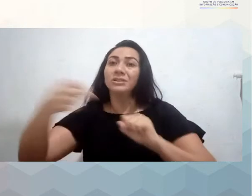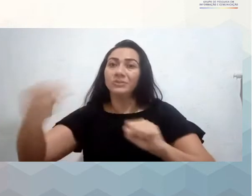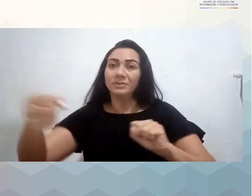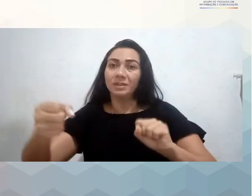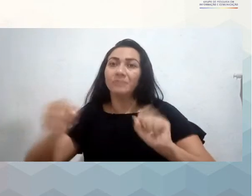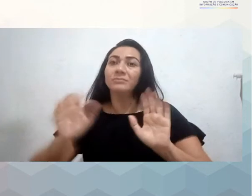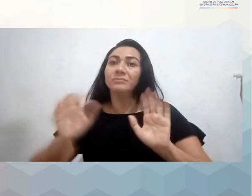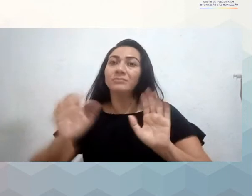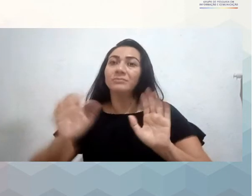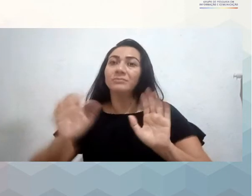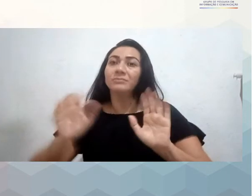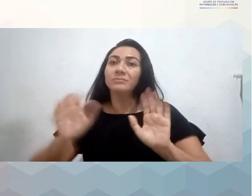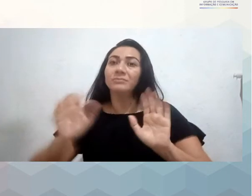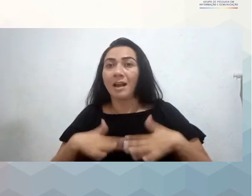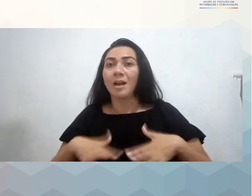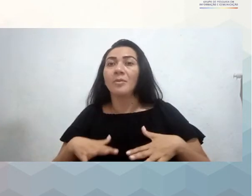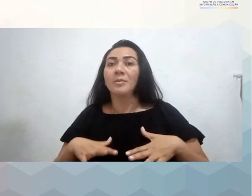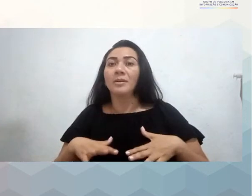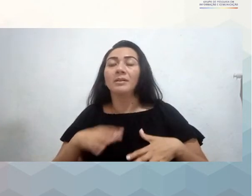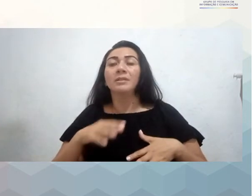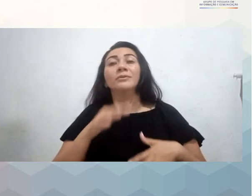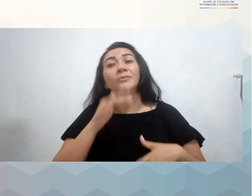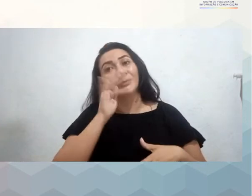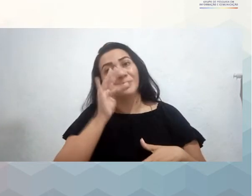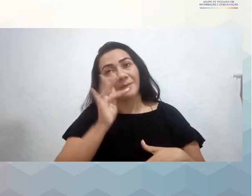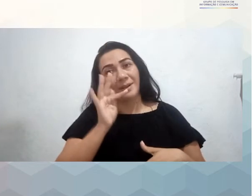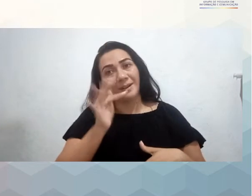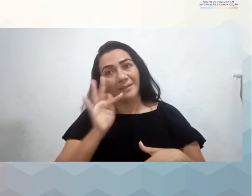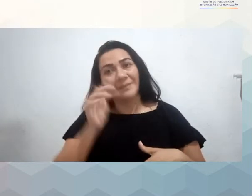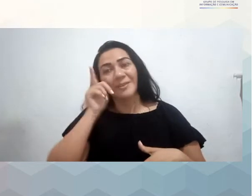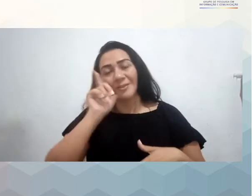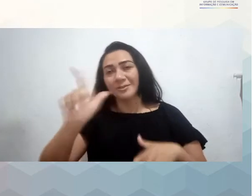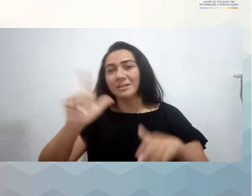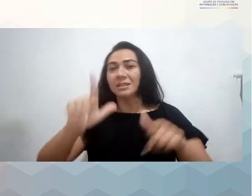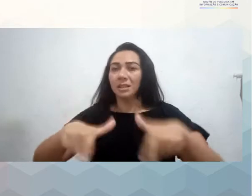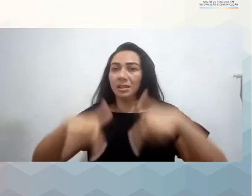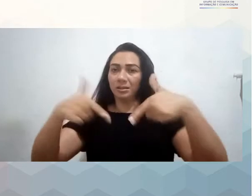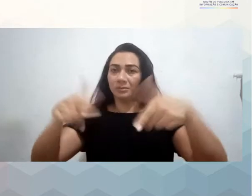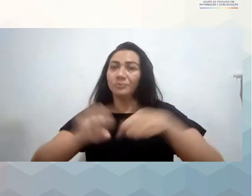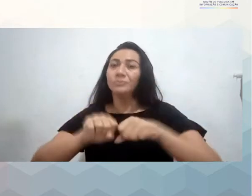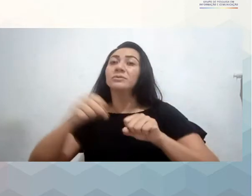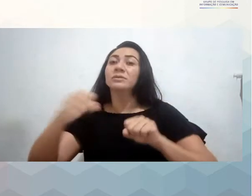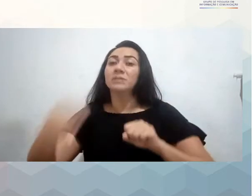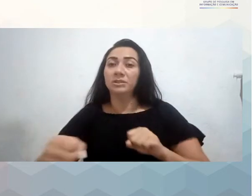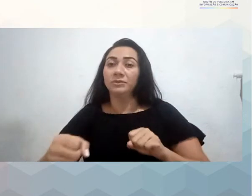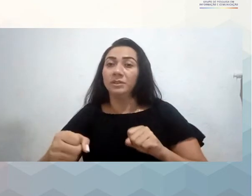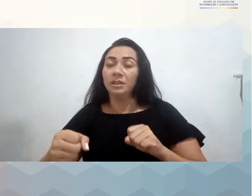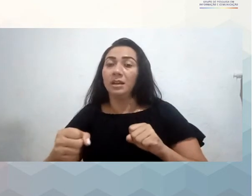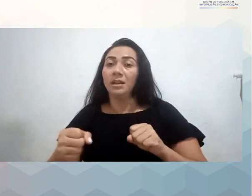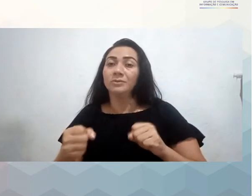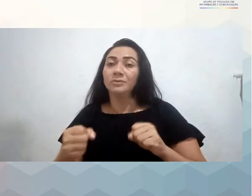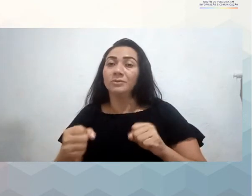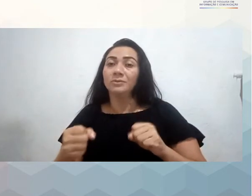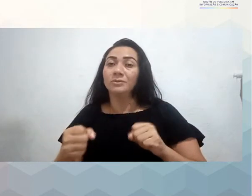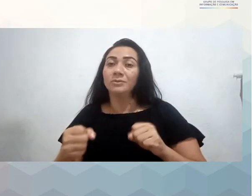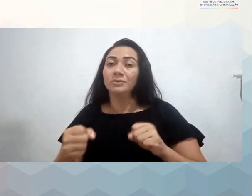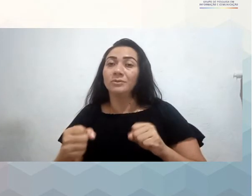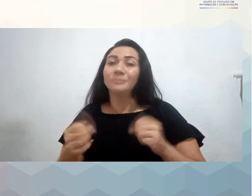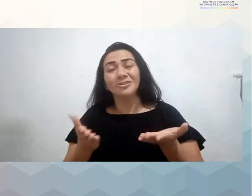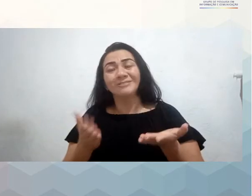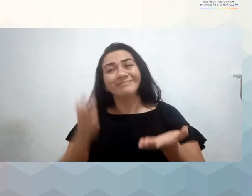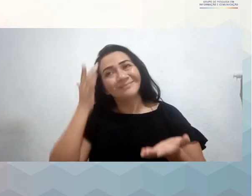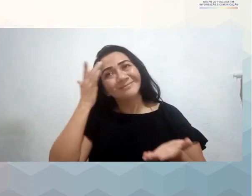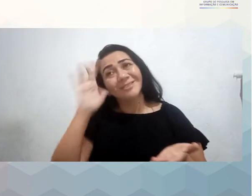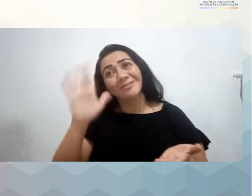nossa live de hoje, eu não sei se a gente vai conseguir, da mesma forma como a gente sempre conseguiu,